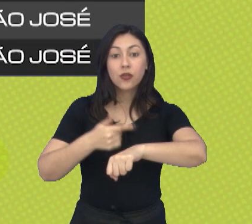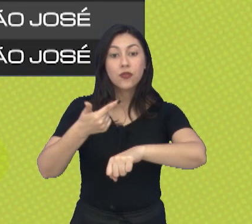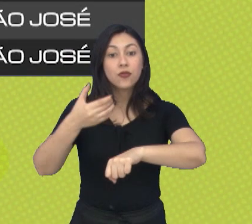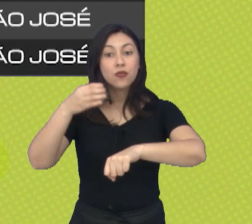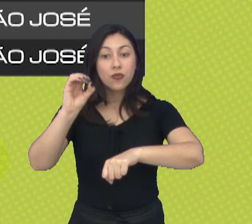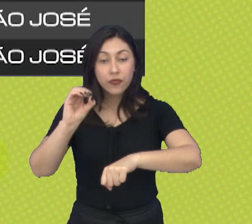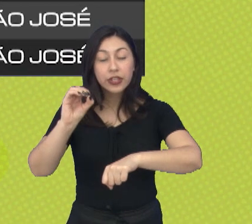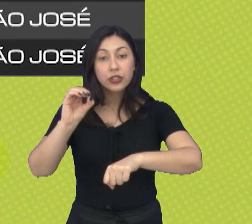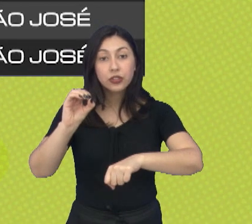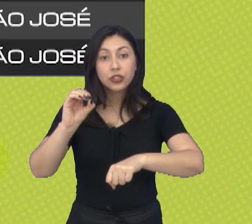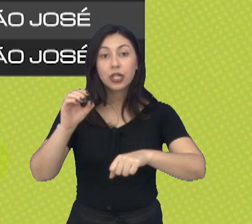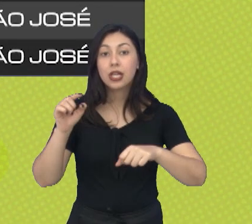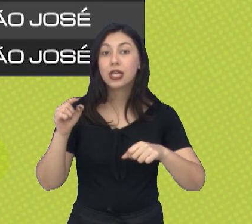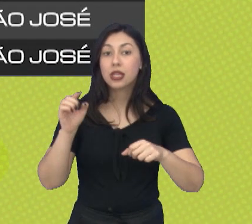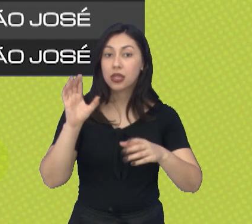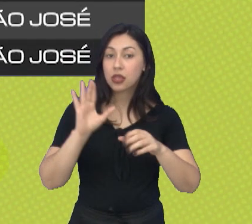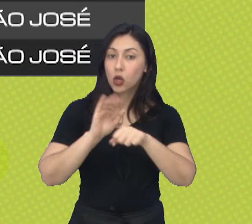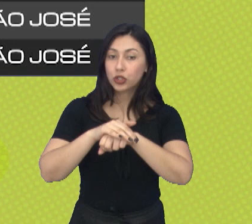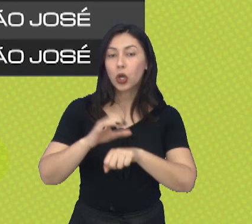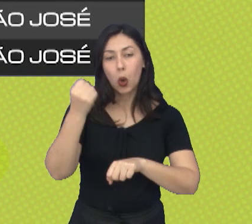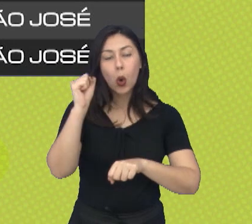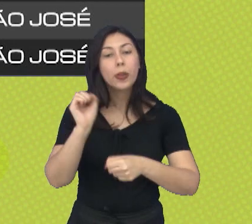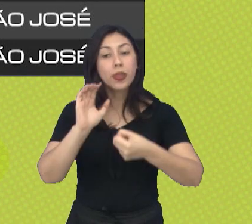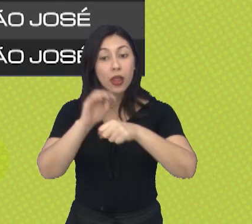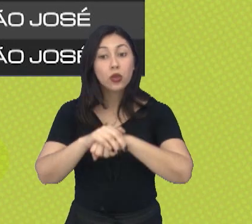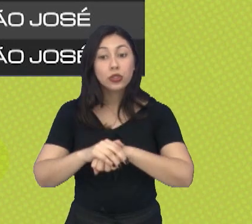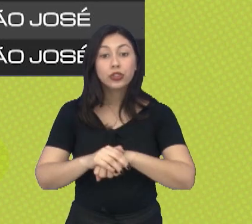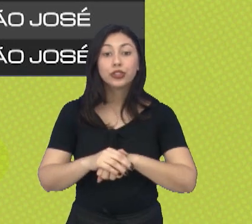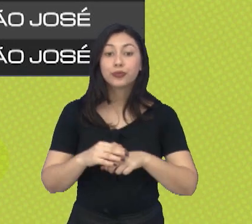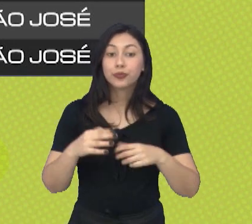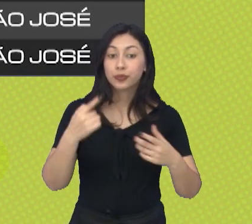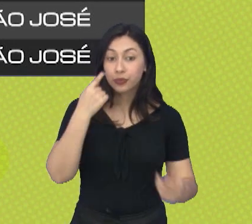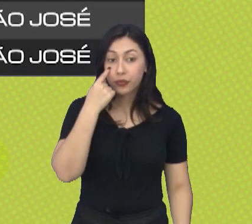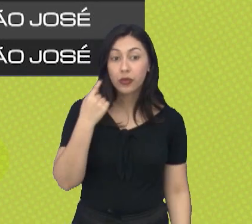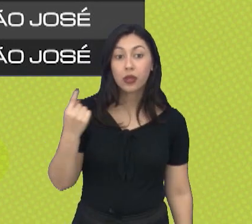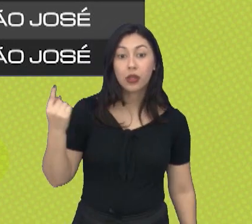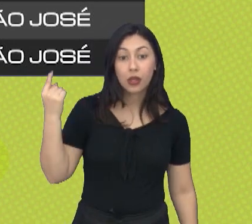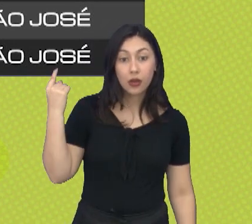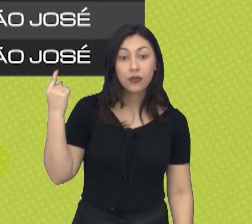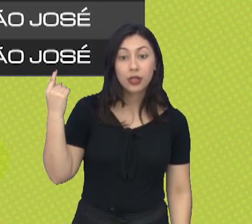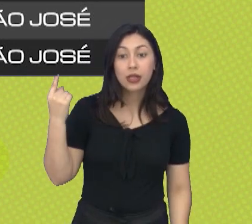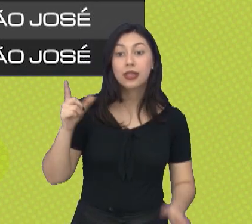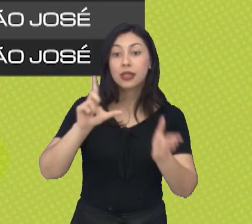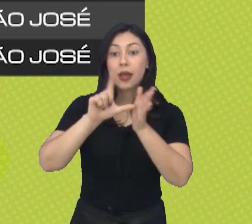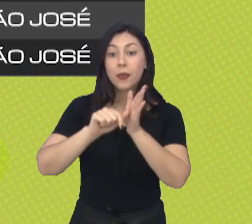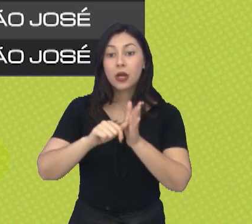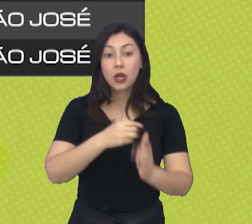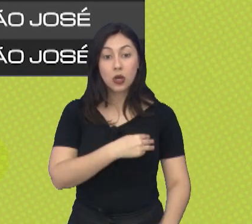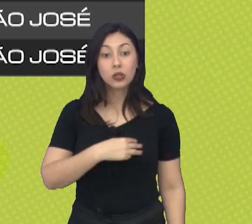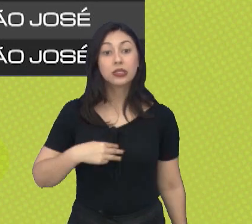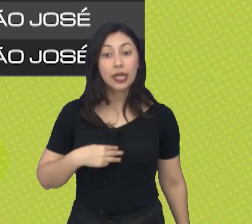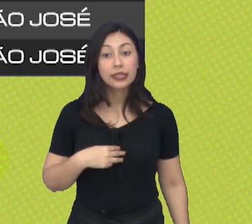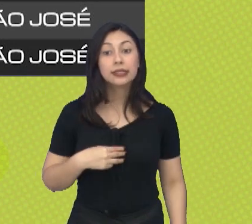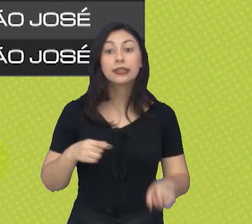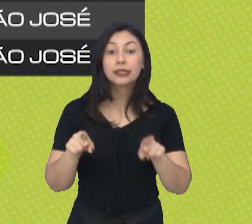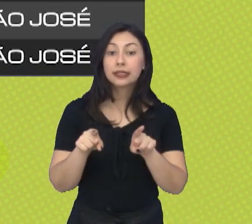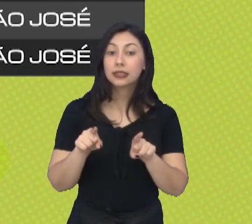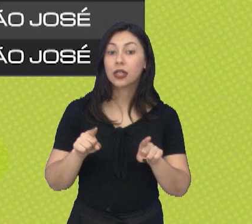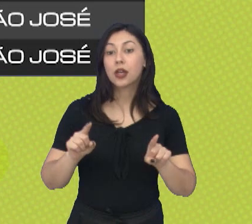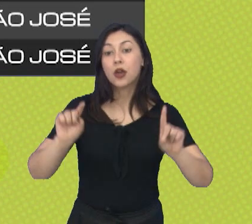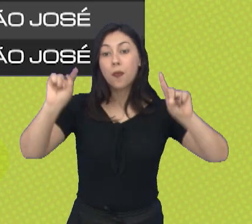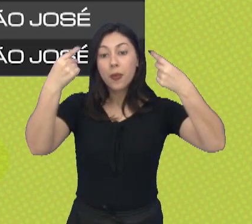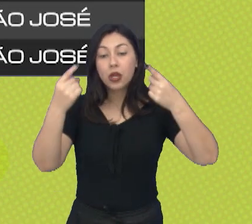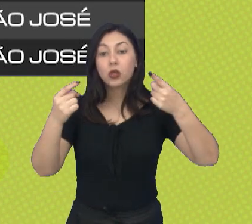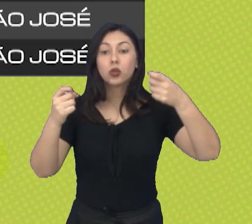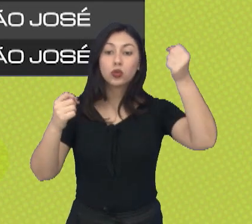jogo de sexta-feira contra o Suzano na ADC Embraer. Depois enfrenta SESI e Campinas em casa, depois sai para mais 3 jogos fora contra Santo